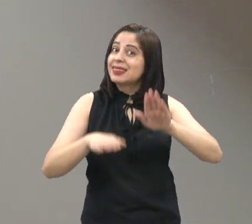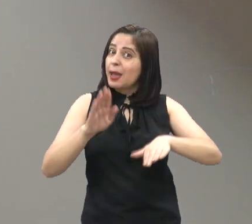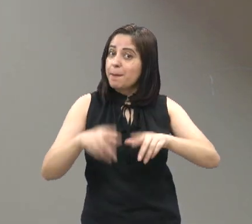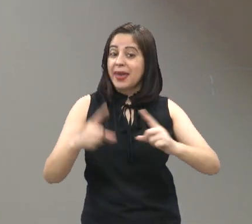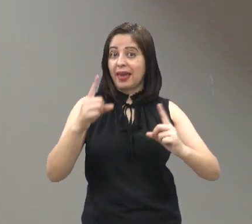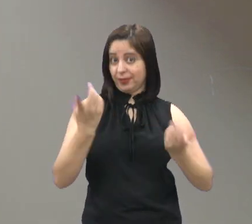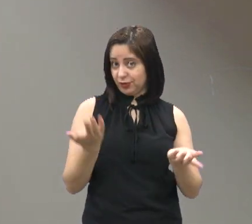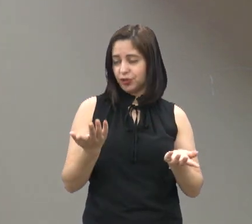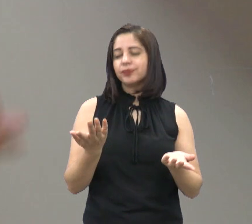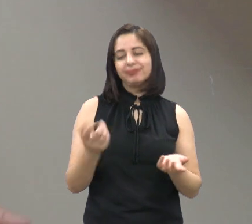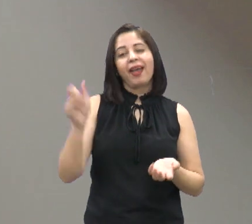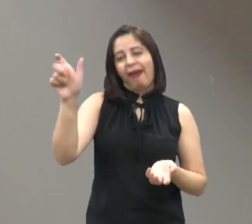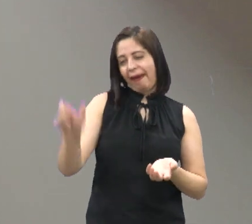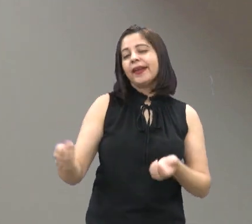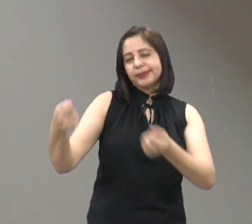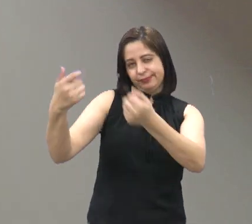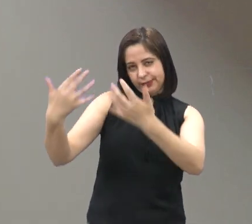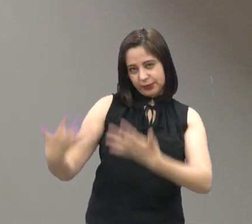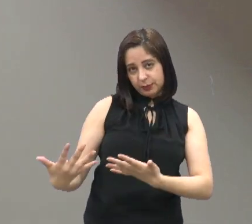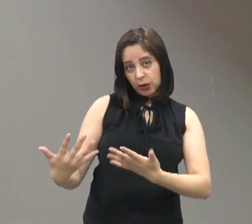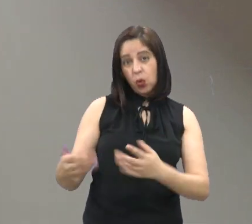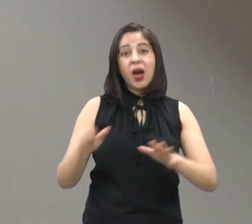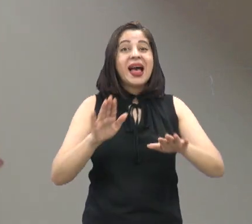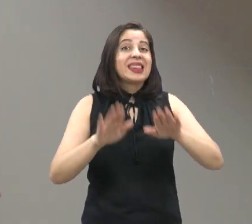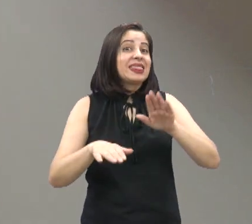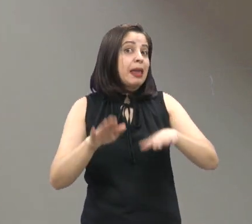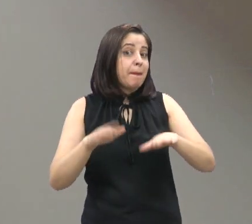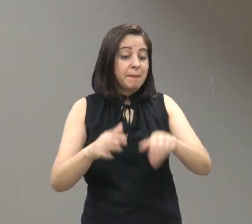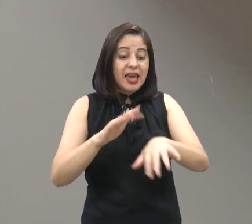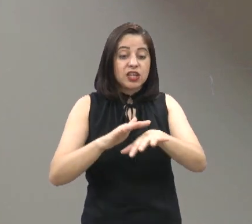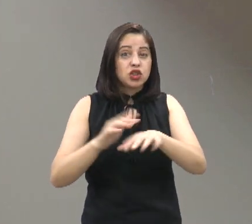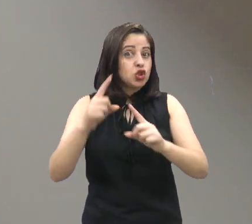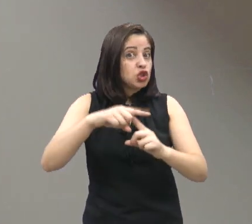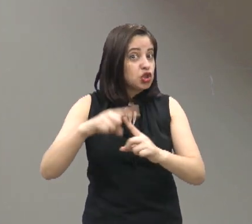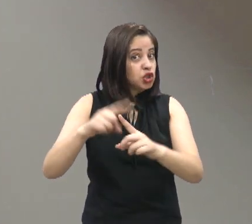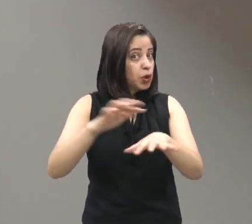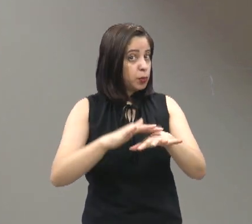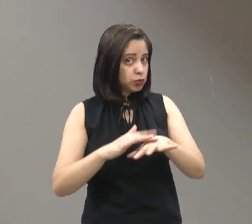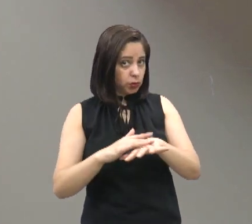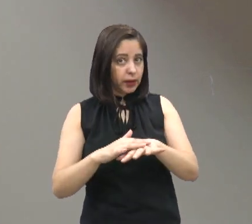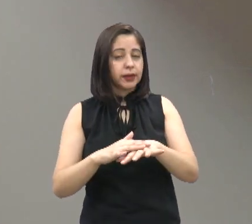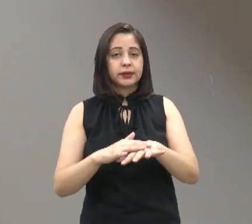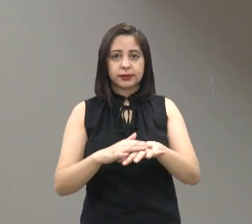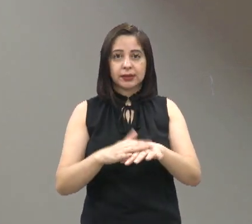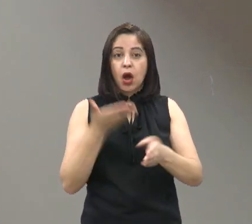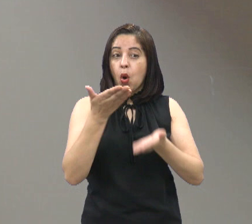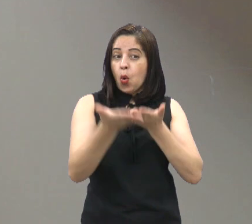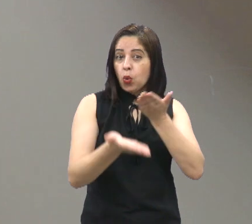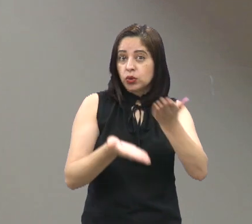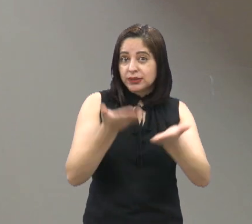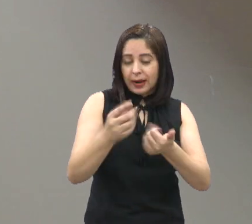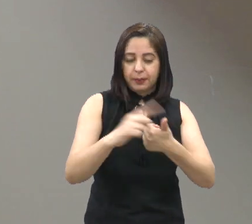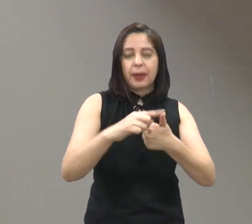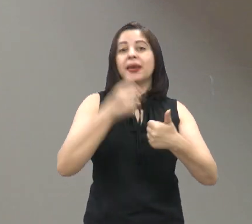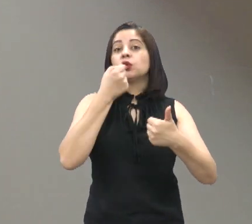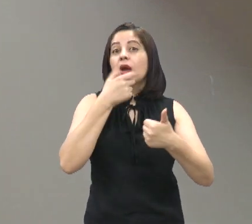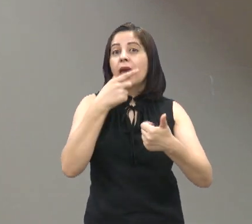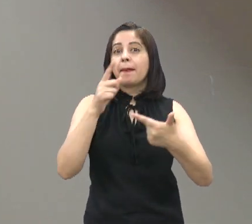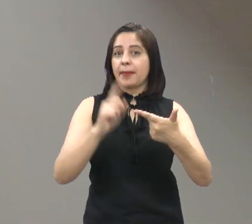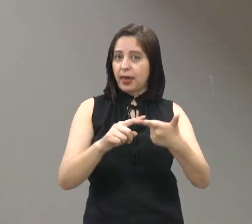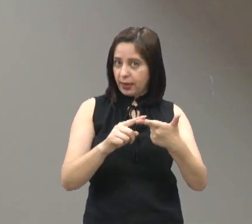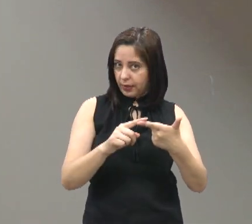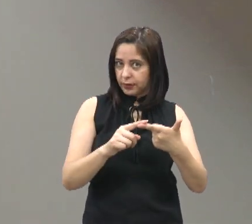doutora explicou aqui, da gravidade e do tipo específico de cada doença. As opções de tratamento incluem medicamentos, como a gente